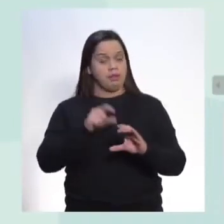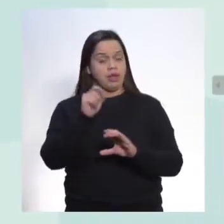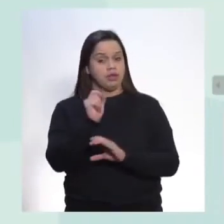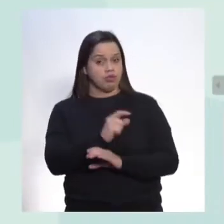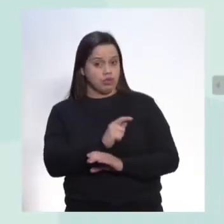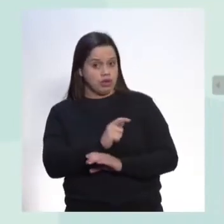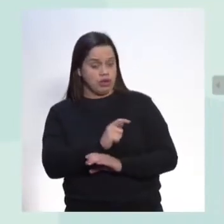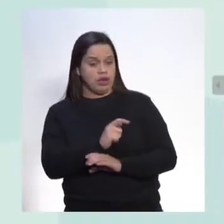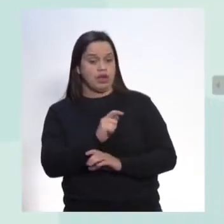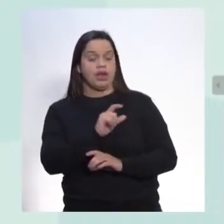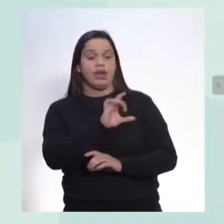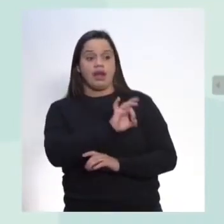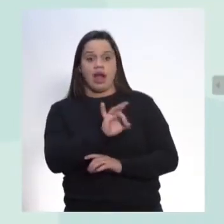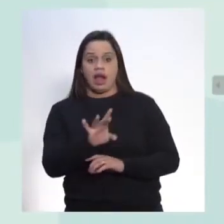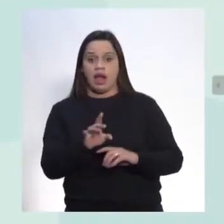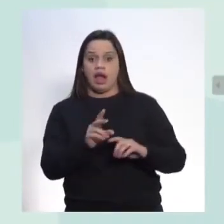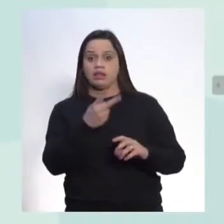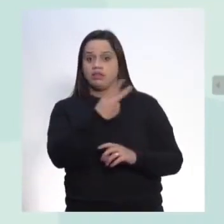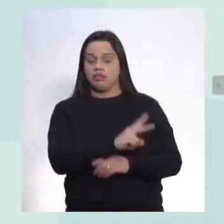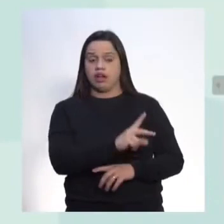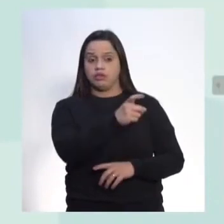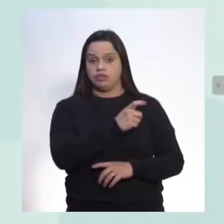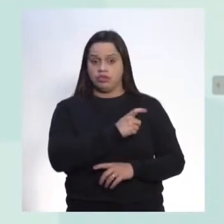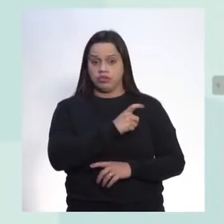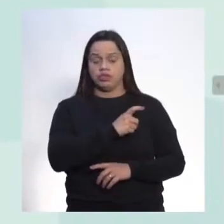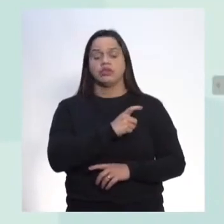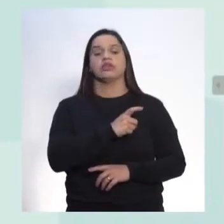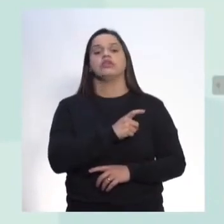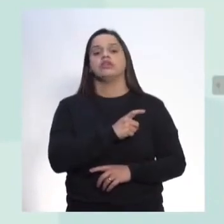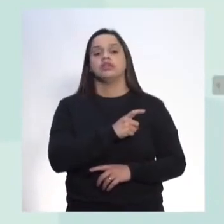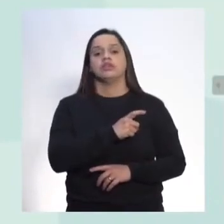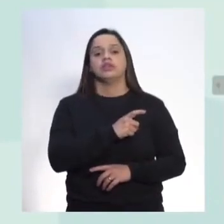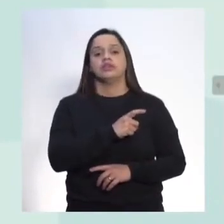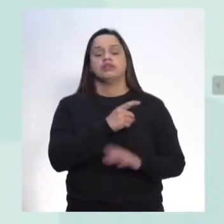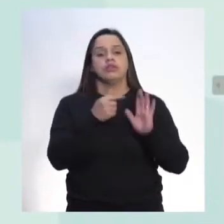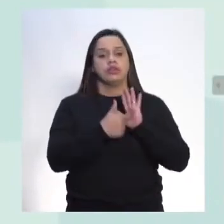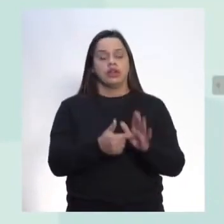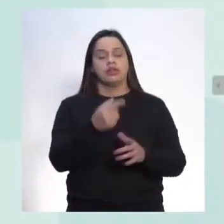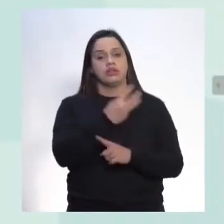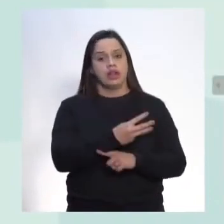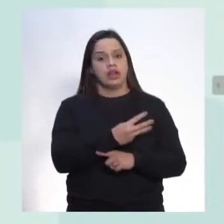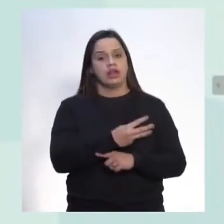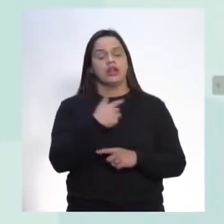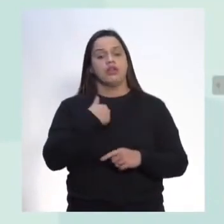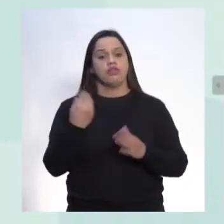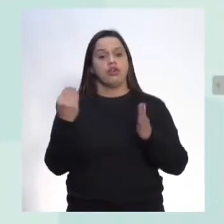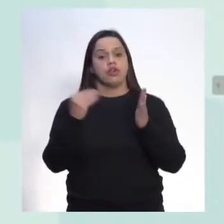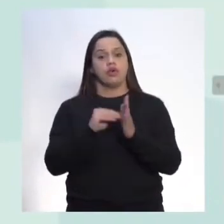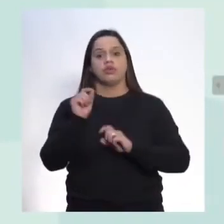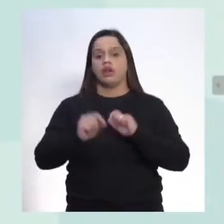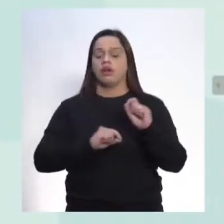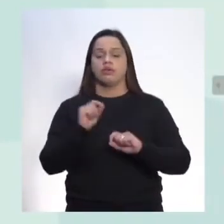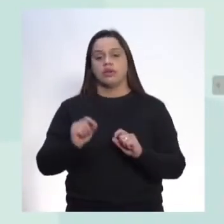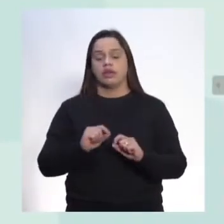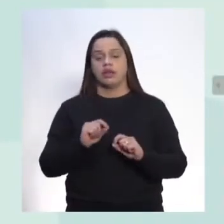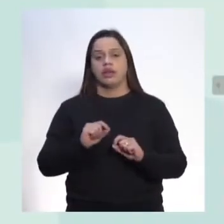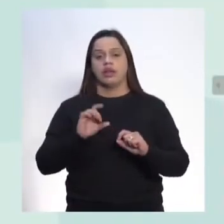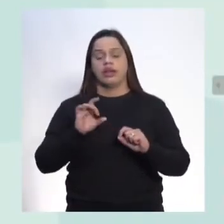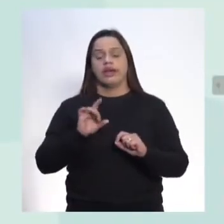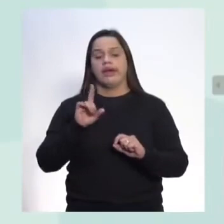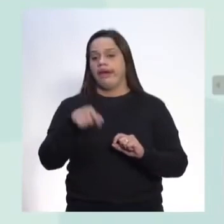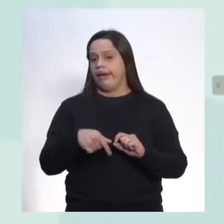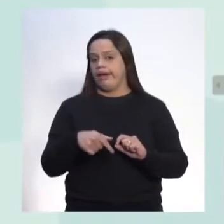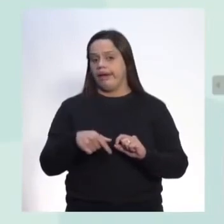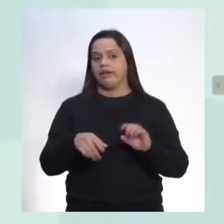né? Para cada valor de x, aqui foram lançados apenas 3, eu vou encontrar um correspondente